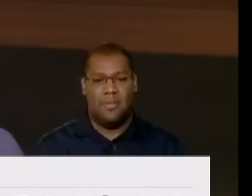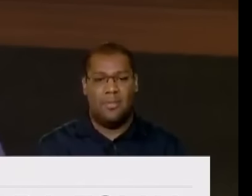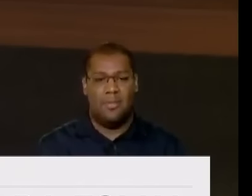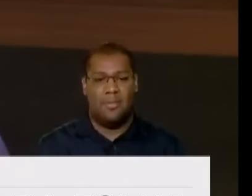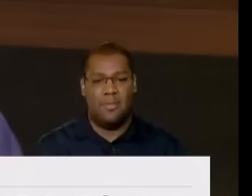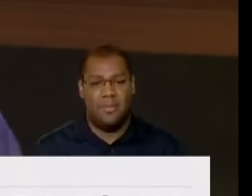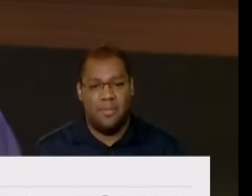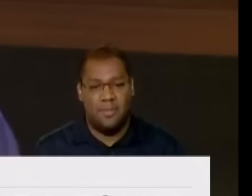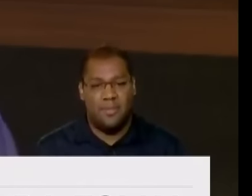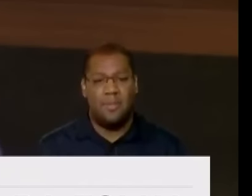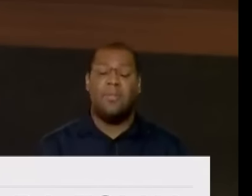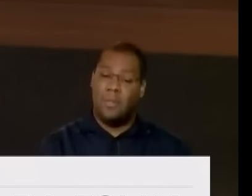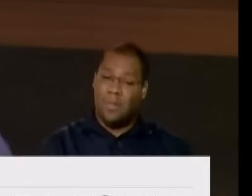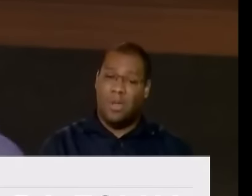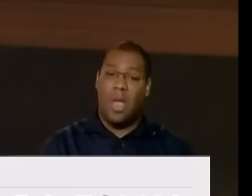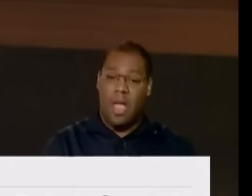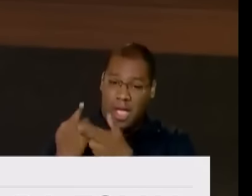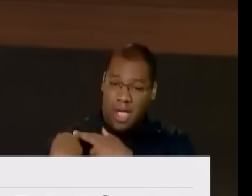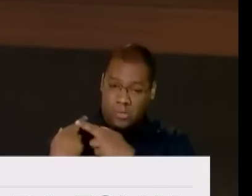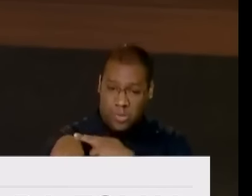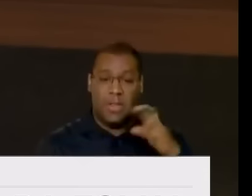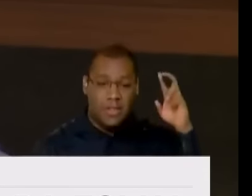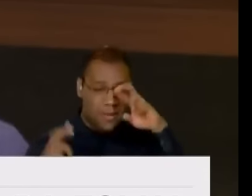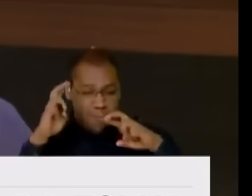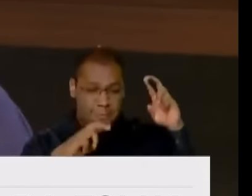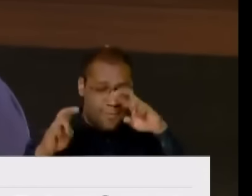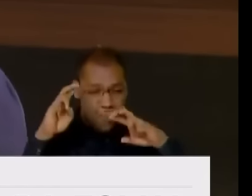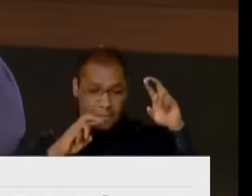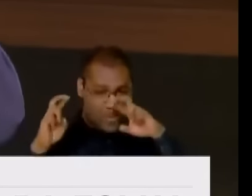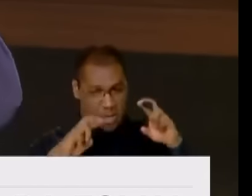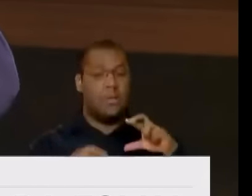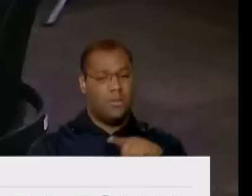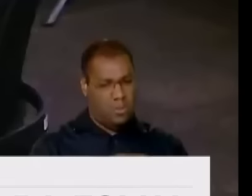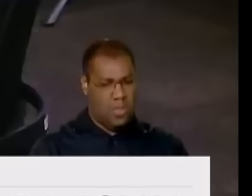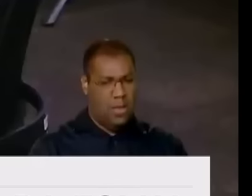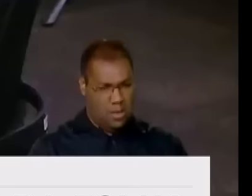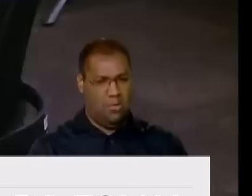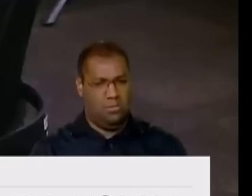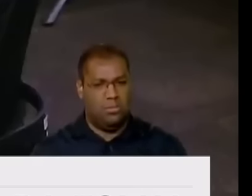A gente tem responsabilidade fiscal, Michele, porque